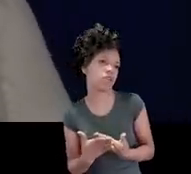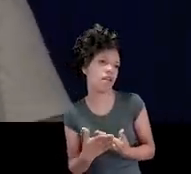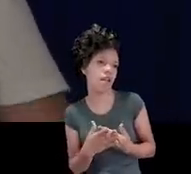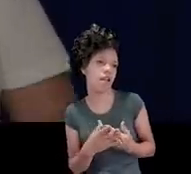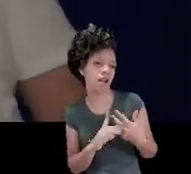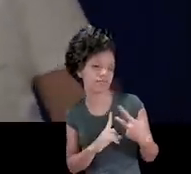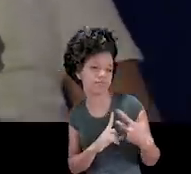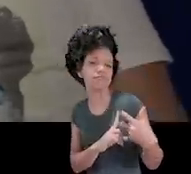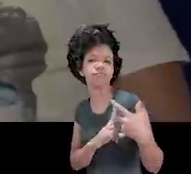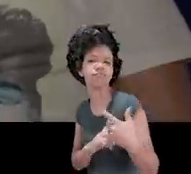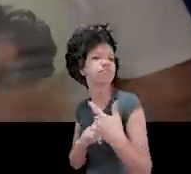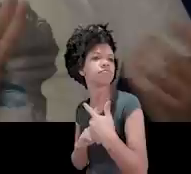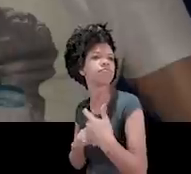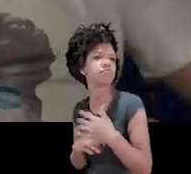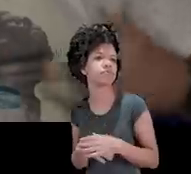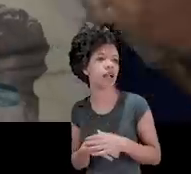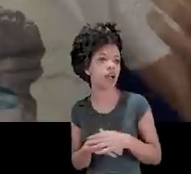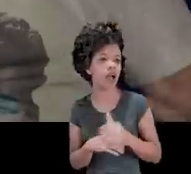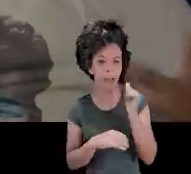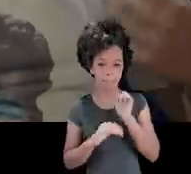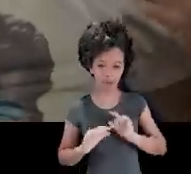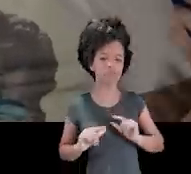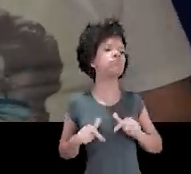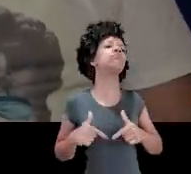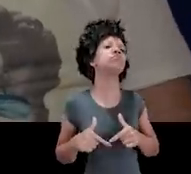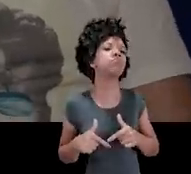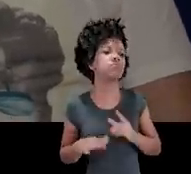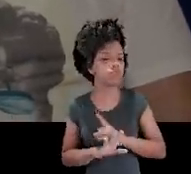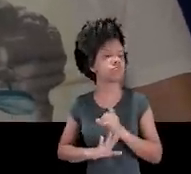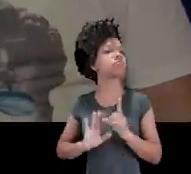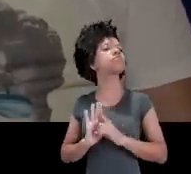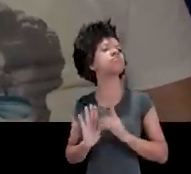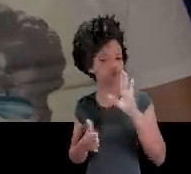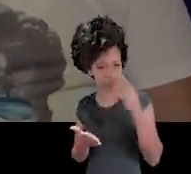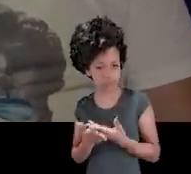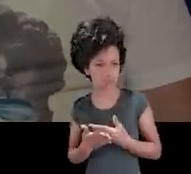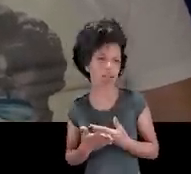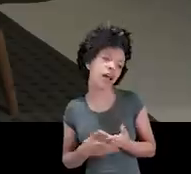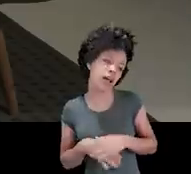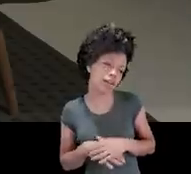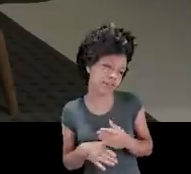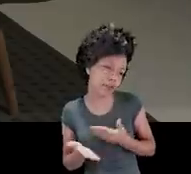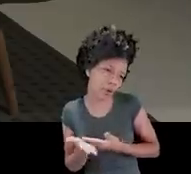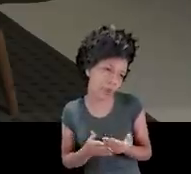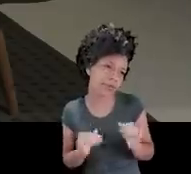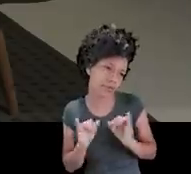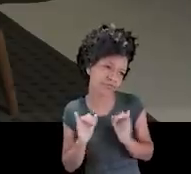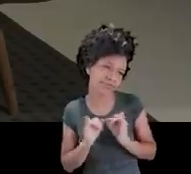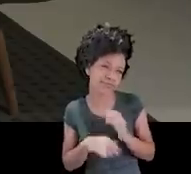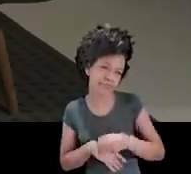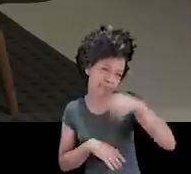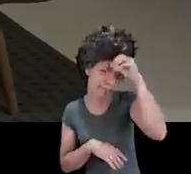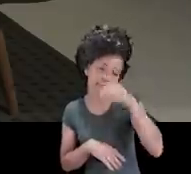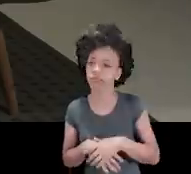outra pessoa, isso daí também. Ah, uma mulher mais ousada, deixa mais tudo confiante, na mesma vibração e aí vem surgem os babacas, né? É, entendi. A